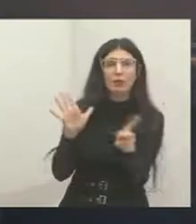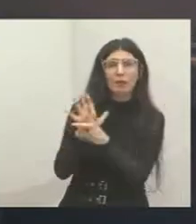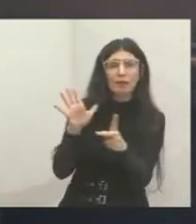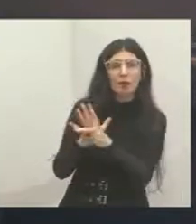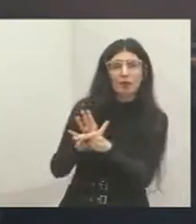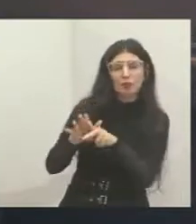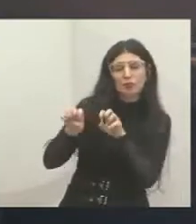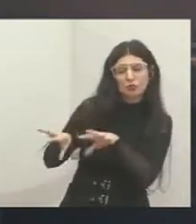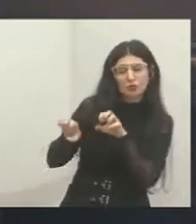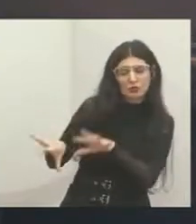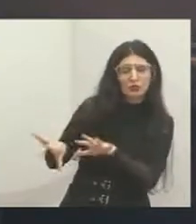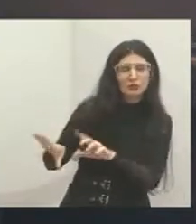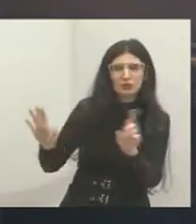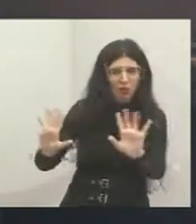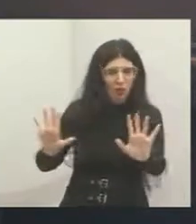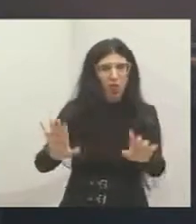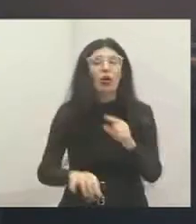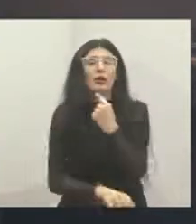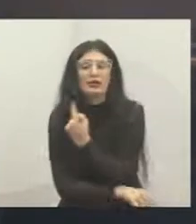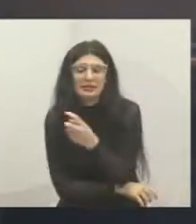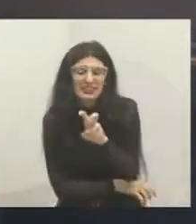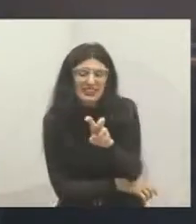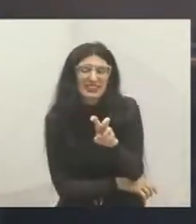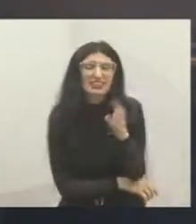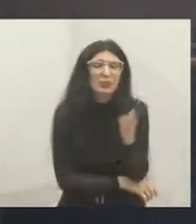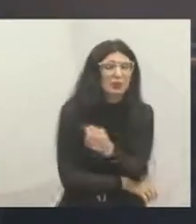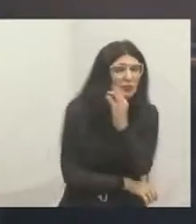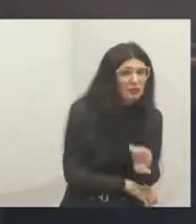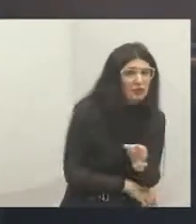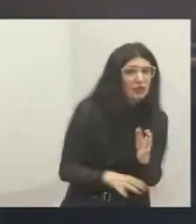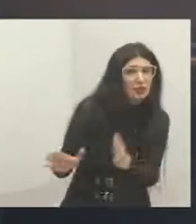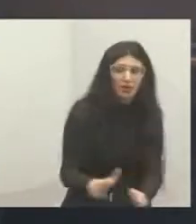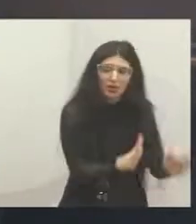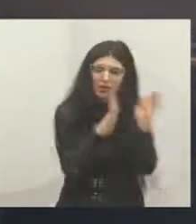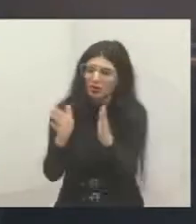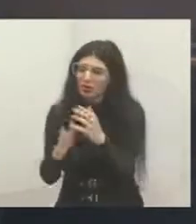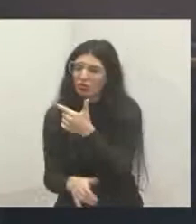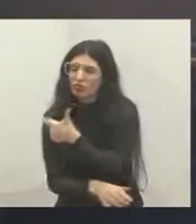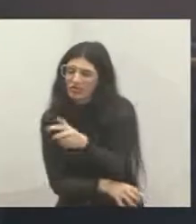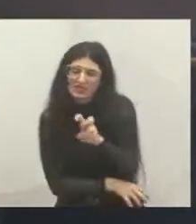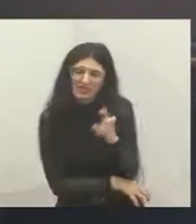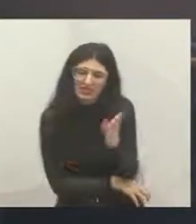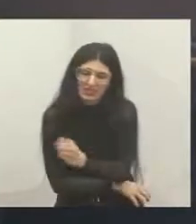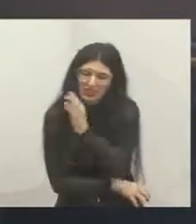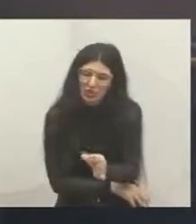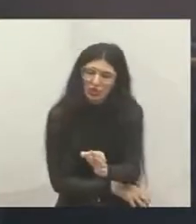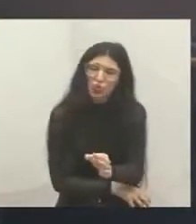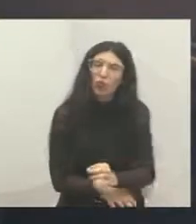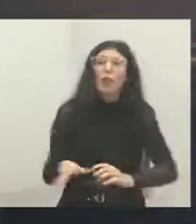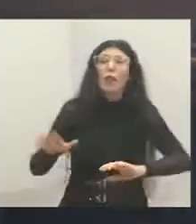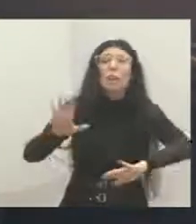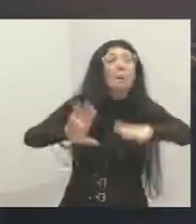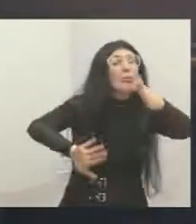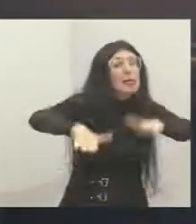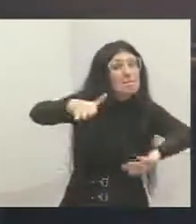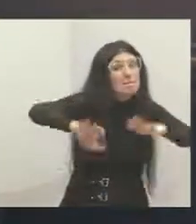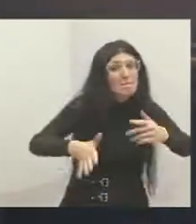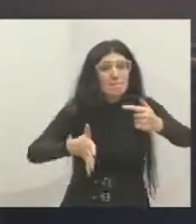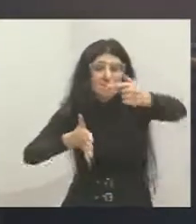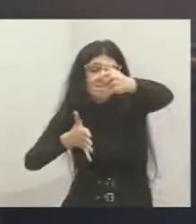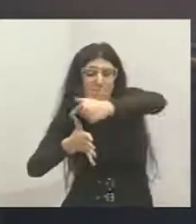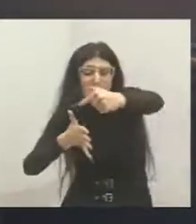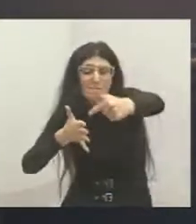orçamento. É 15 e 25 de algumas receitas.